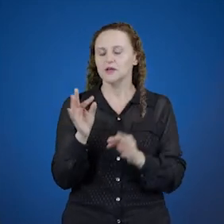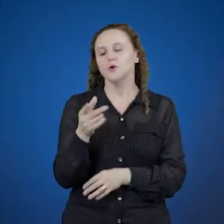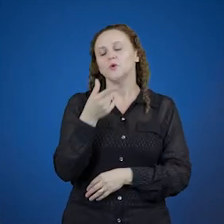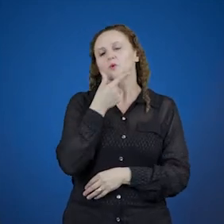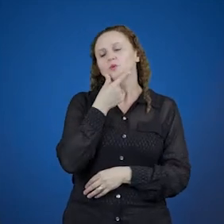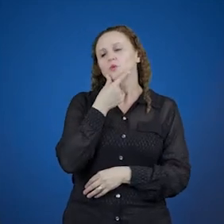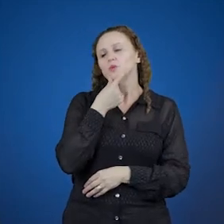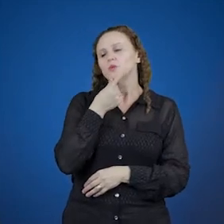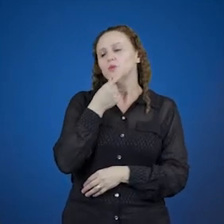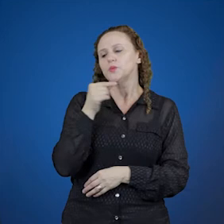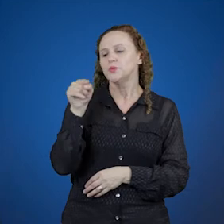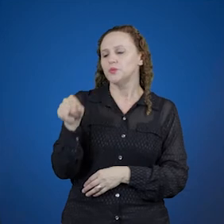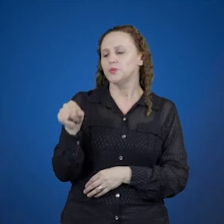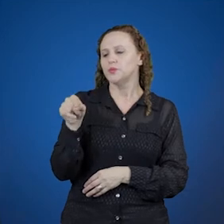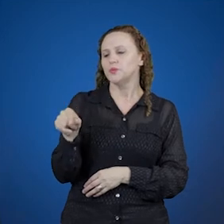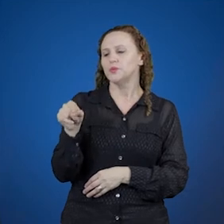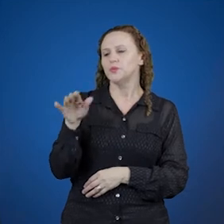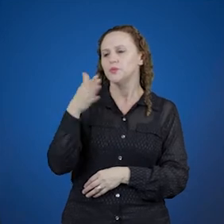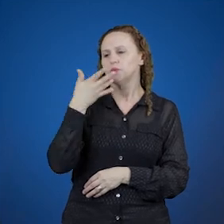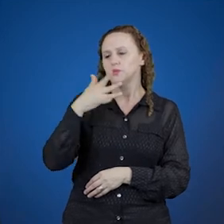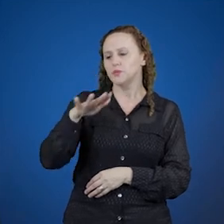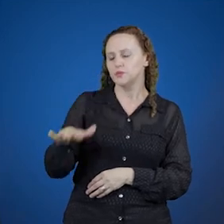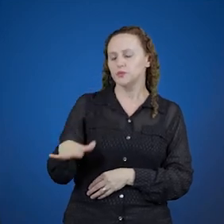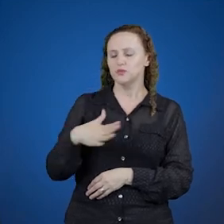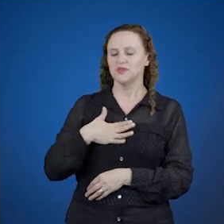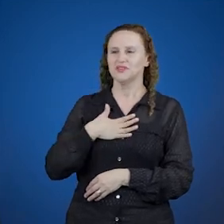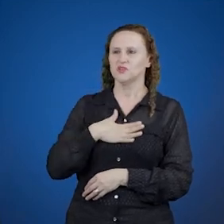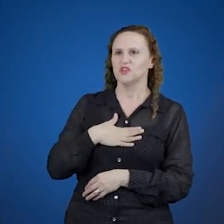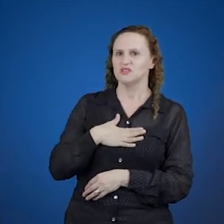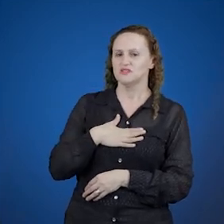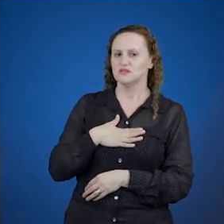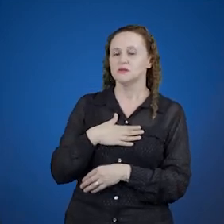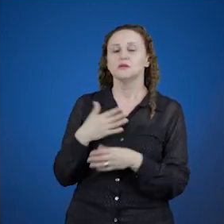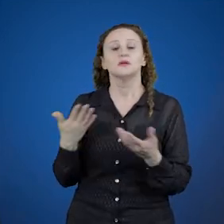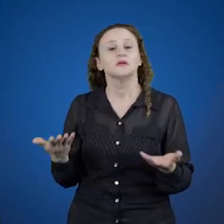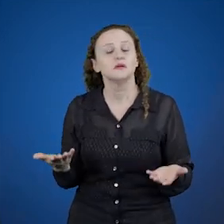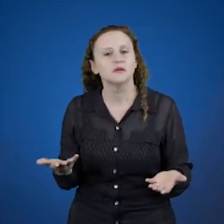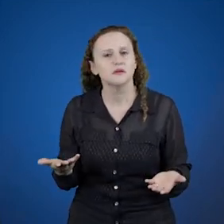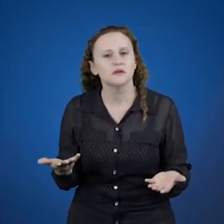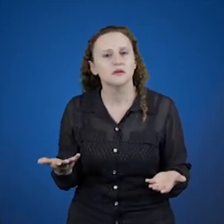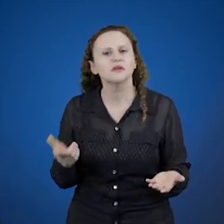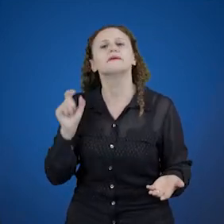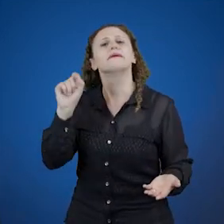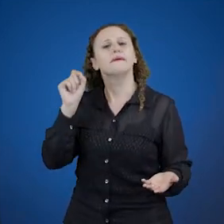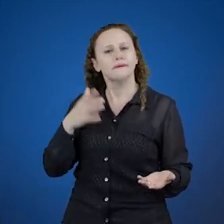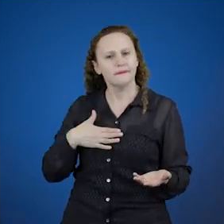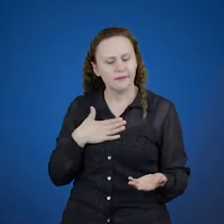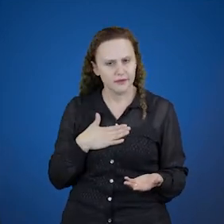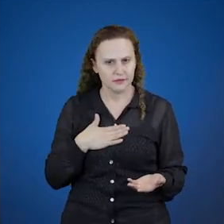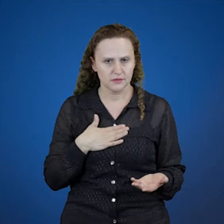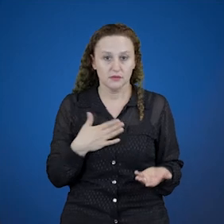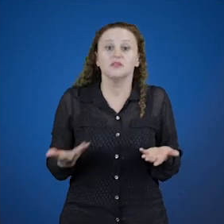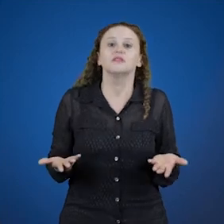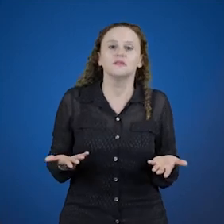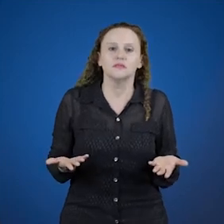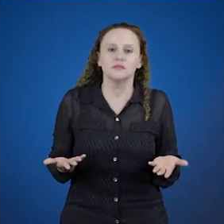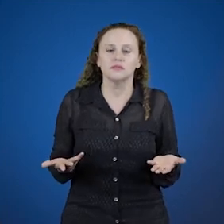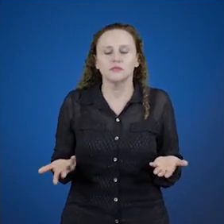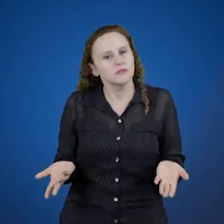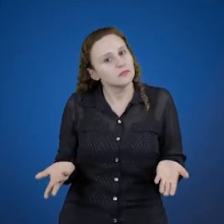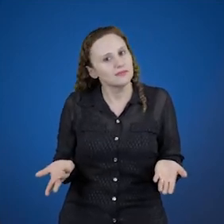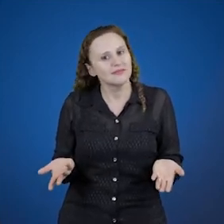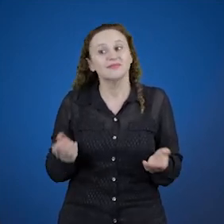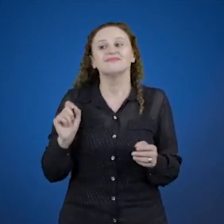mesma frase o menino gosta a hora quem gosta gosta de alguma coisa O menino gosta